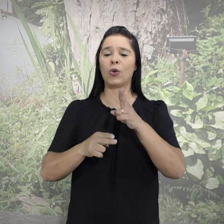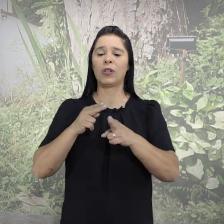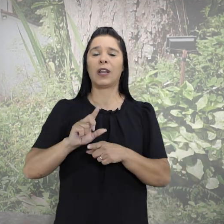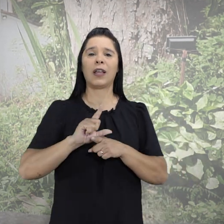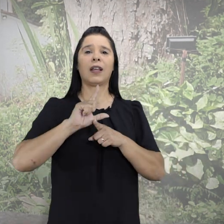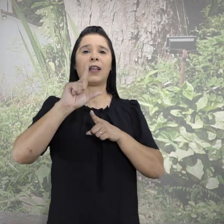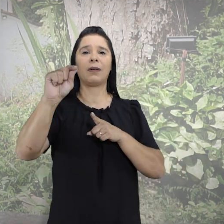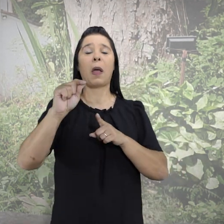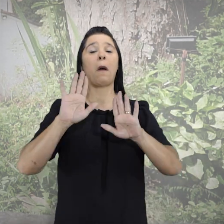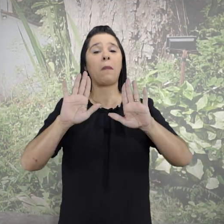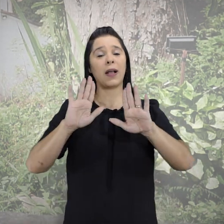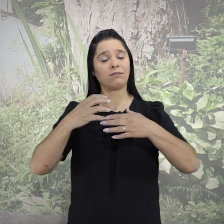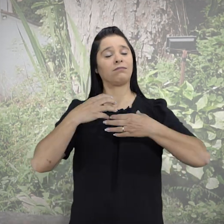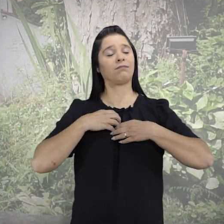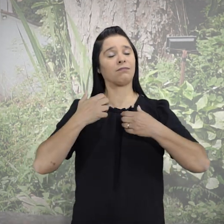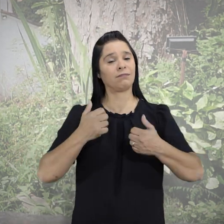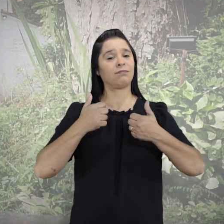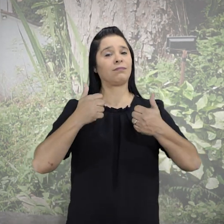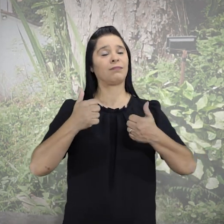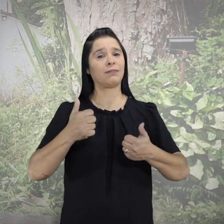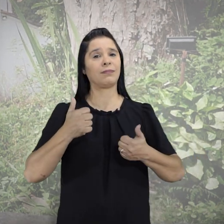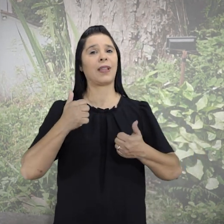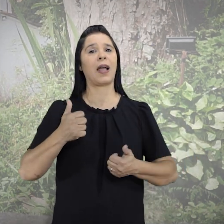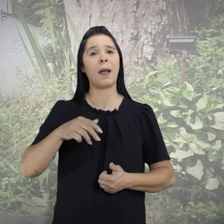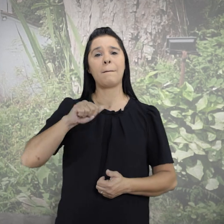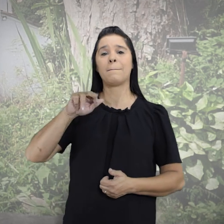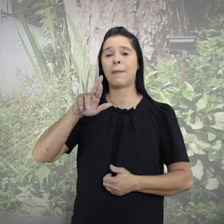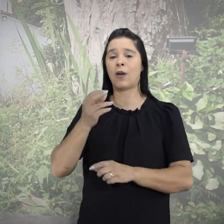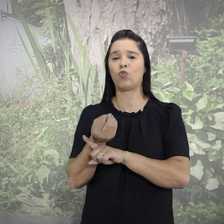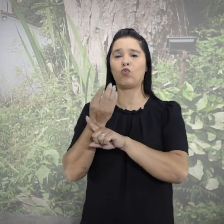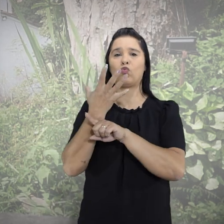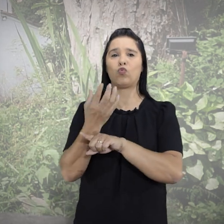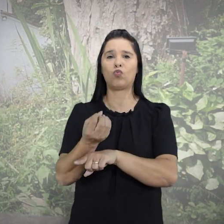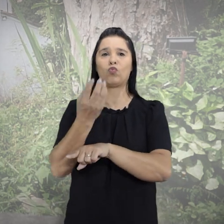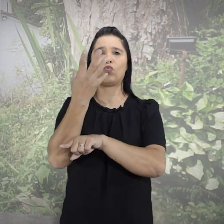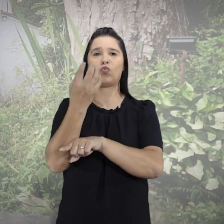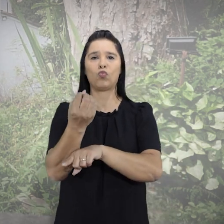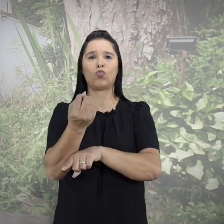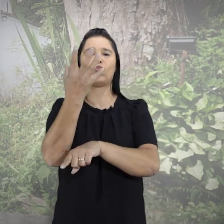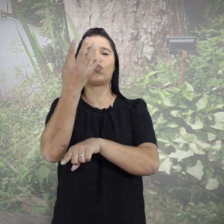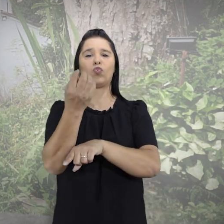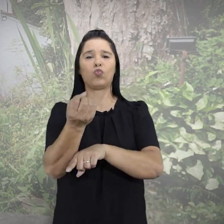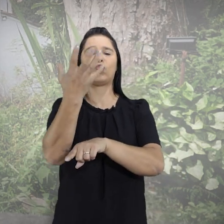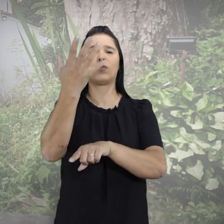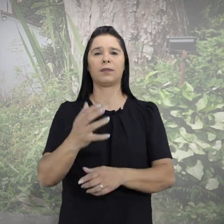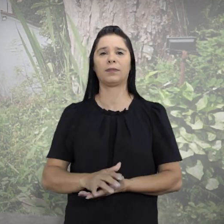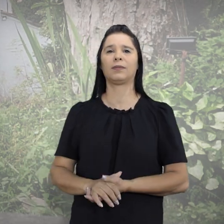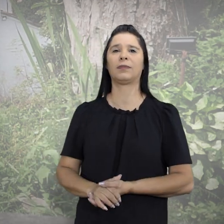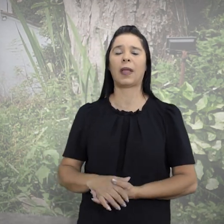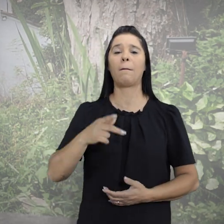partiu, mas está tudo bem. Penenê, a Maria Fumaça, que corta o trecho que trouxe os